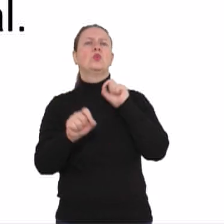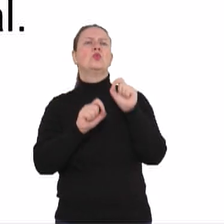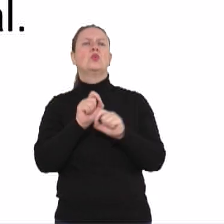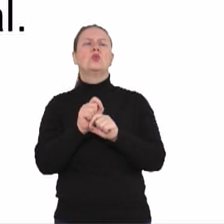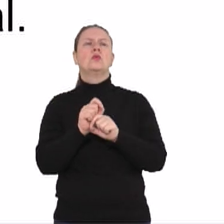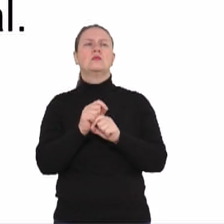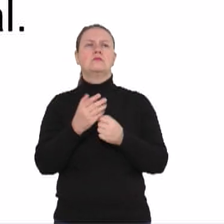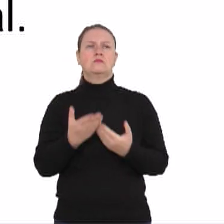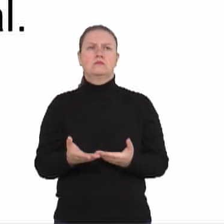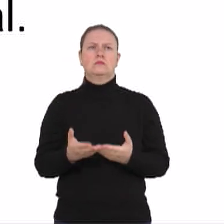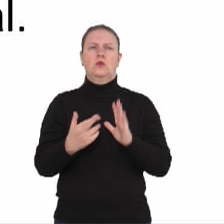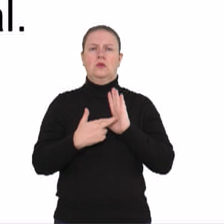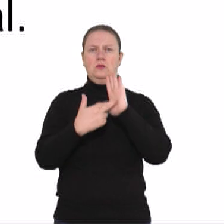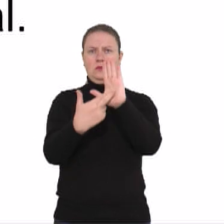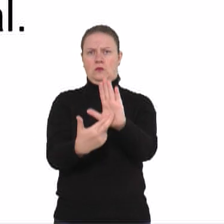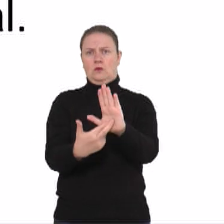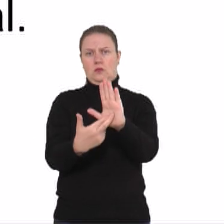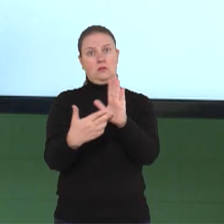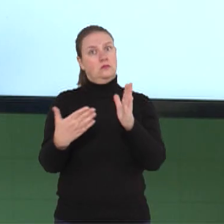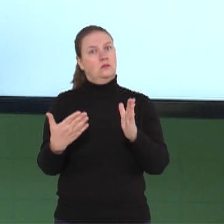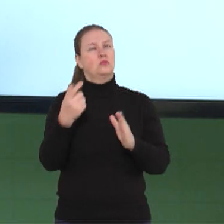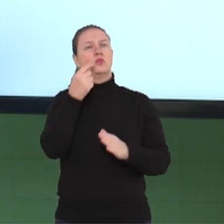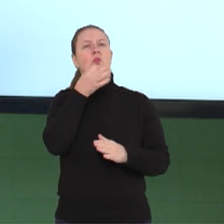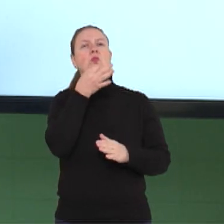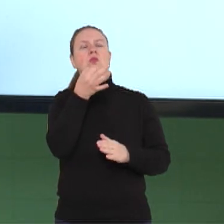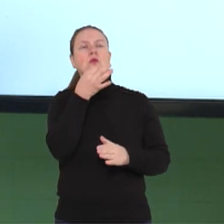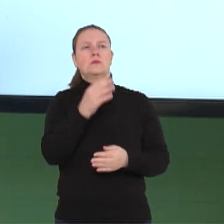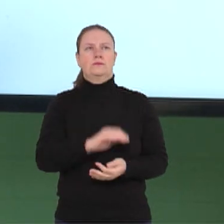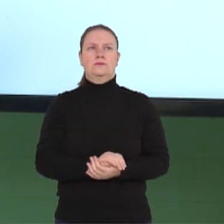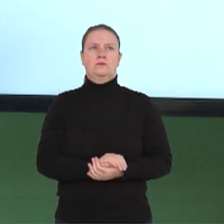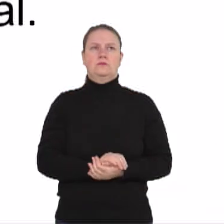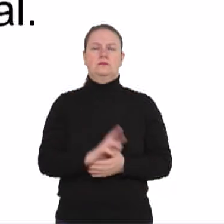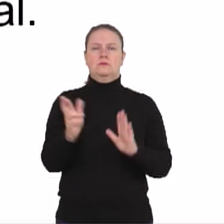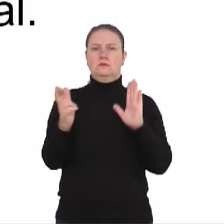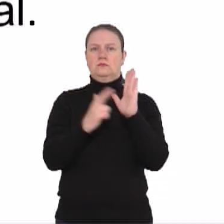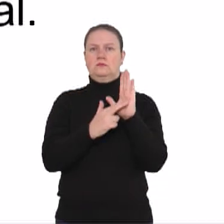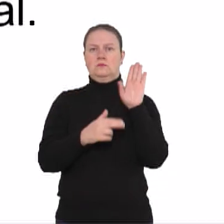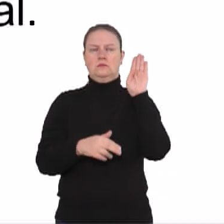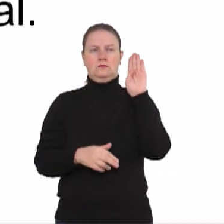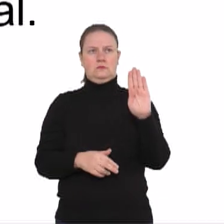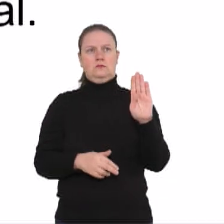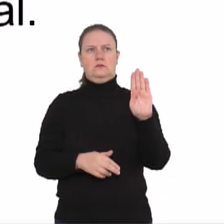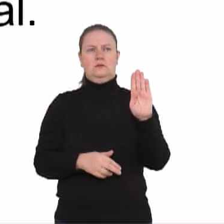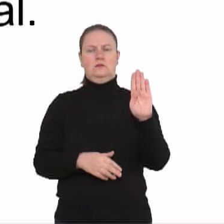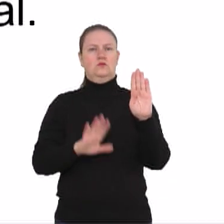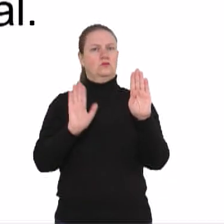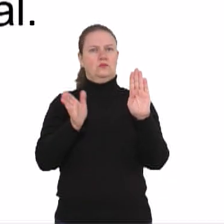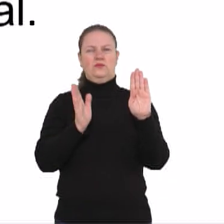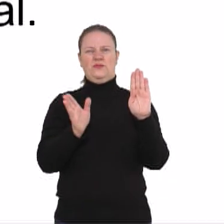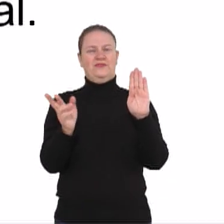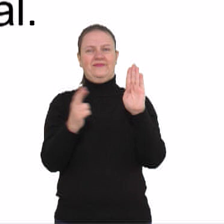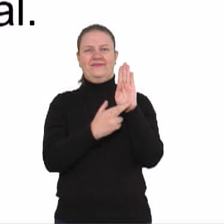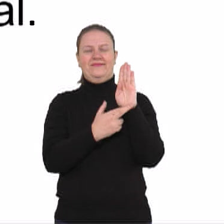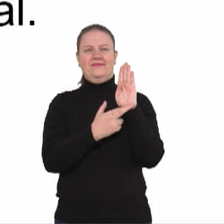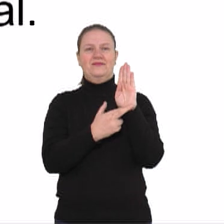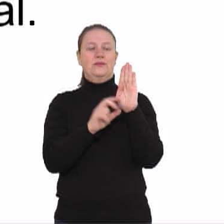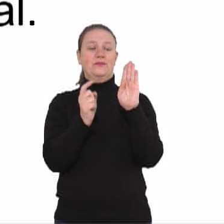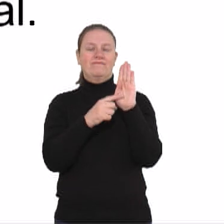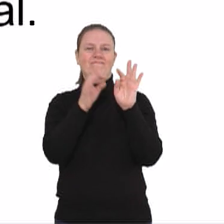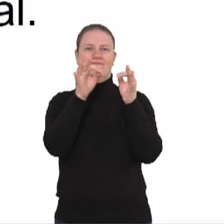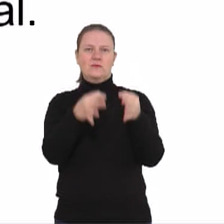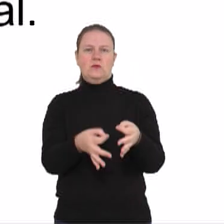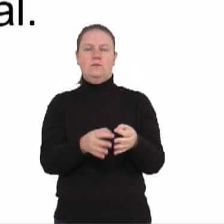inicial? O que você acha? Resposta, já vamos para a resposta. Letra